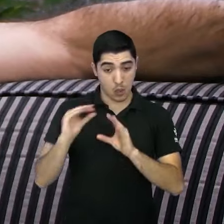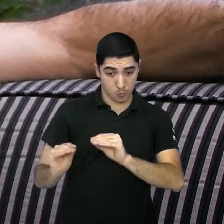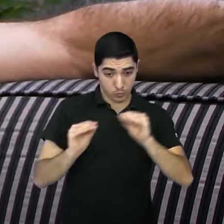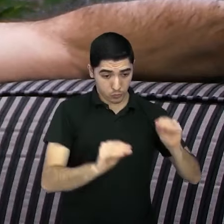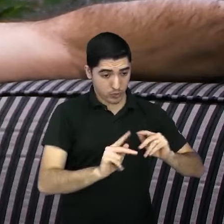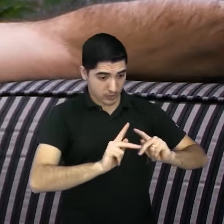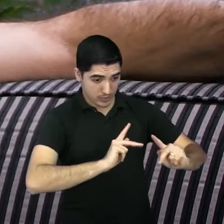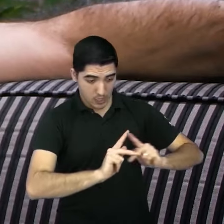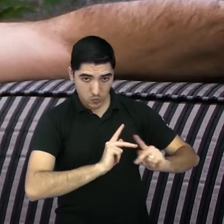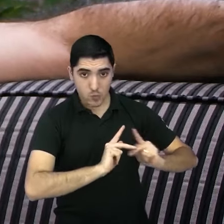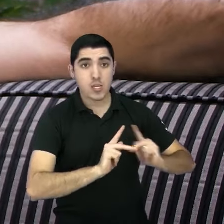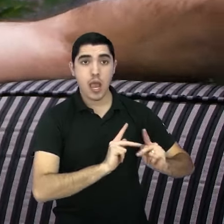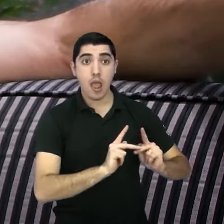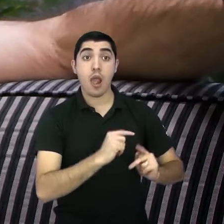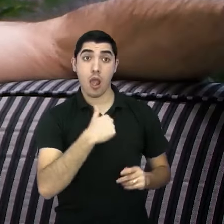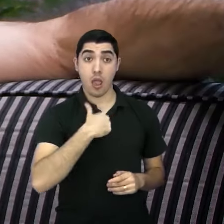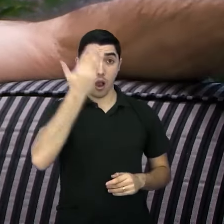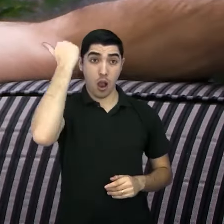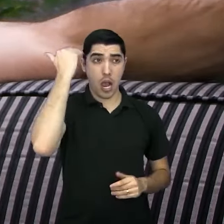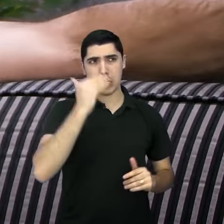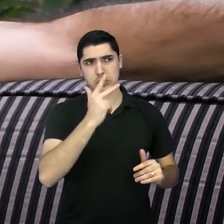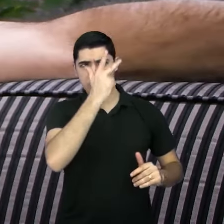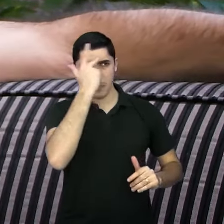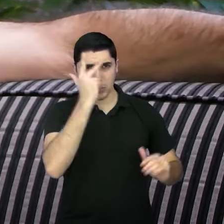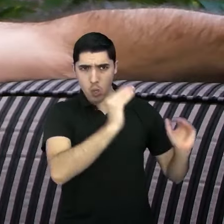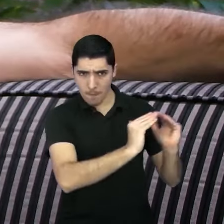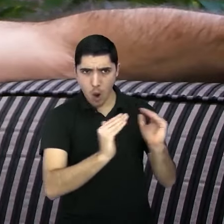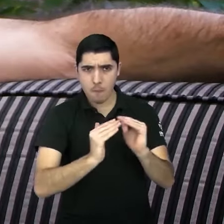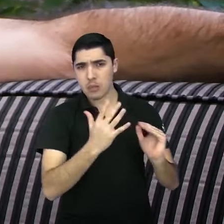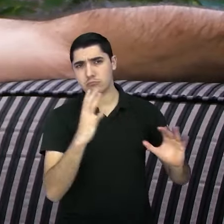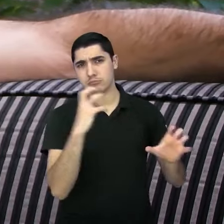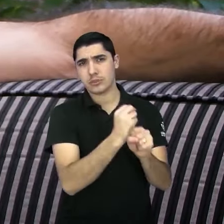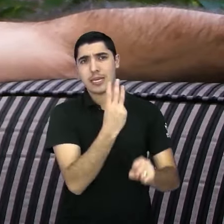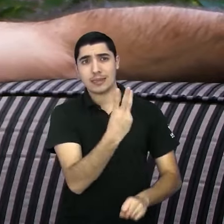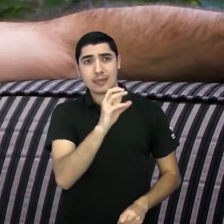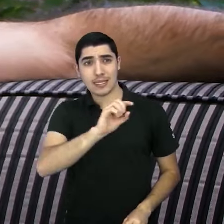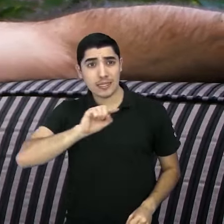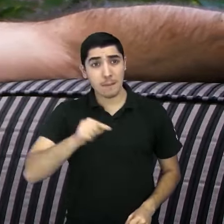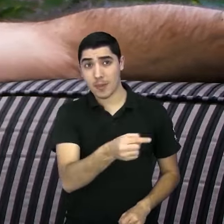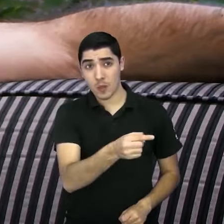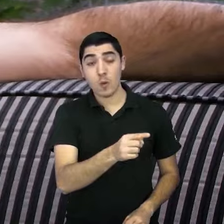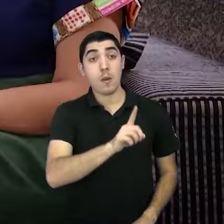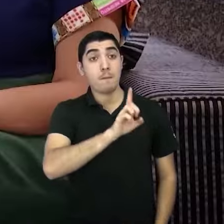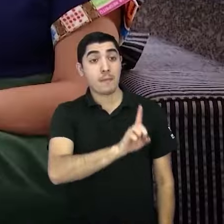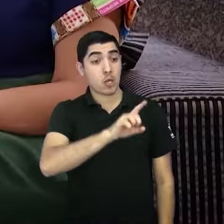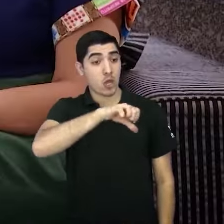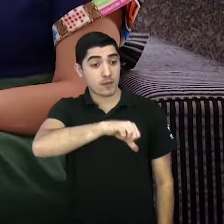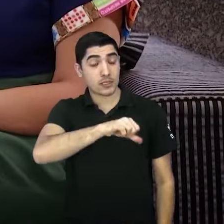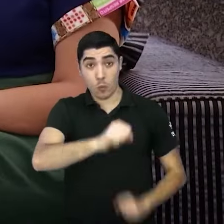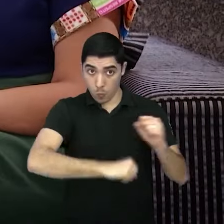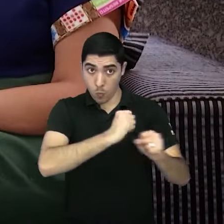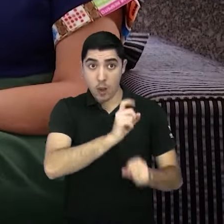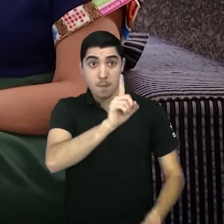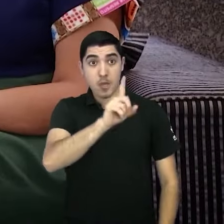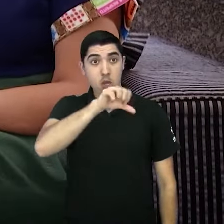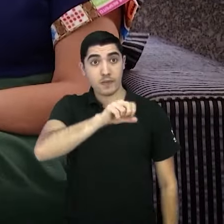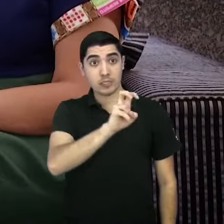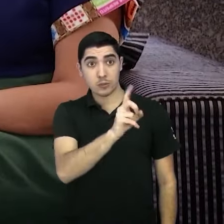aqui em São José. Para mim, São José com 30 mil habitantes,